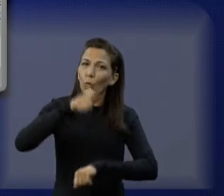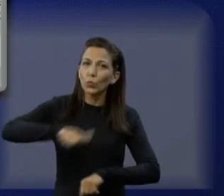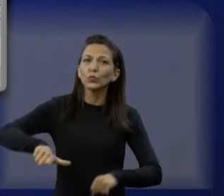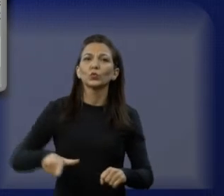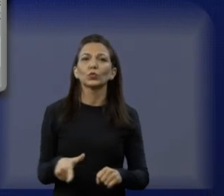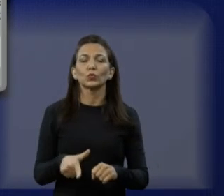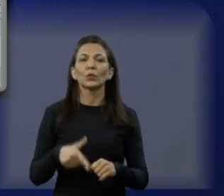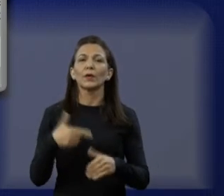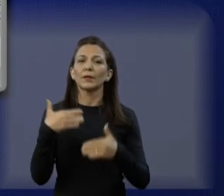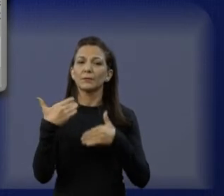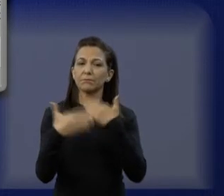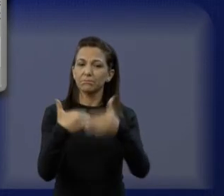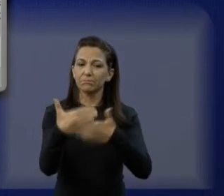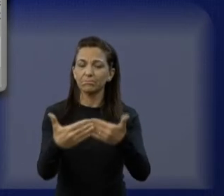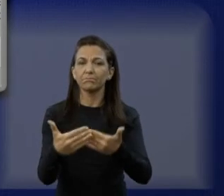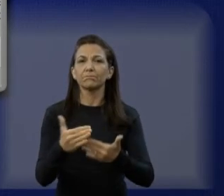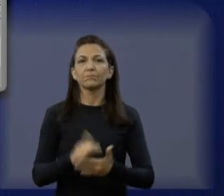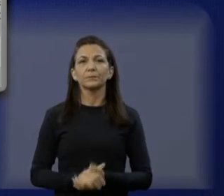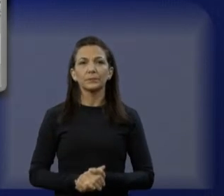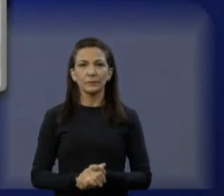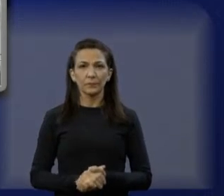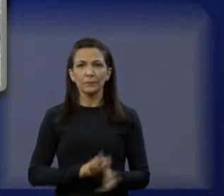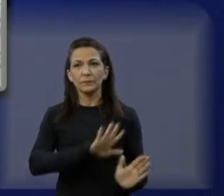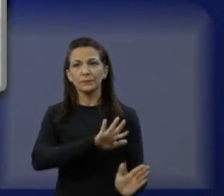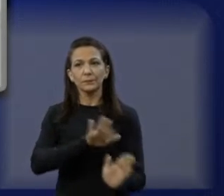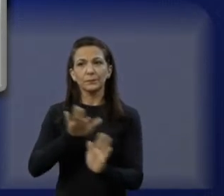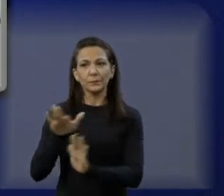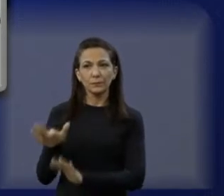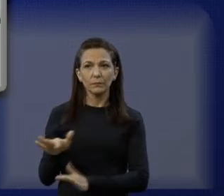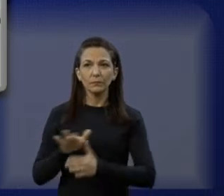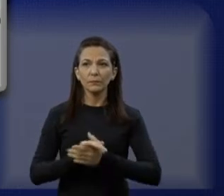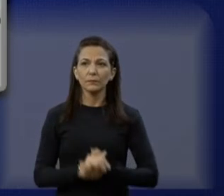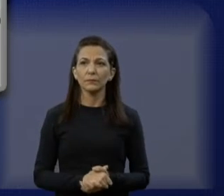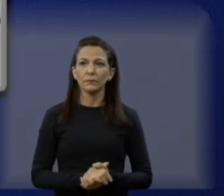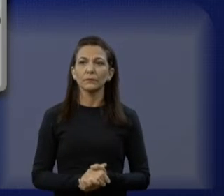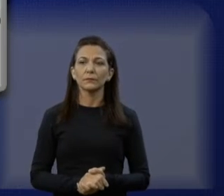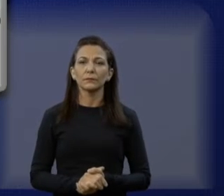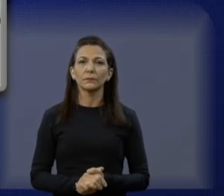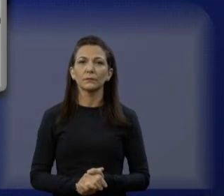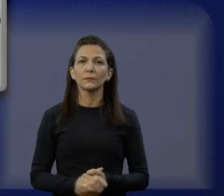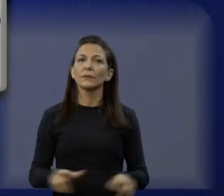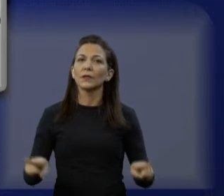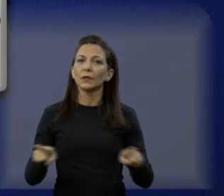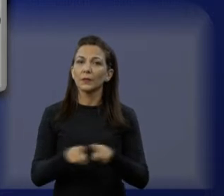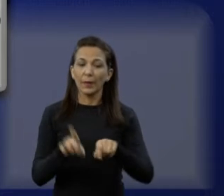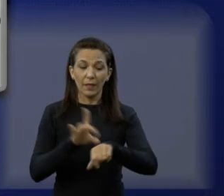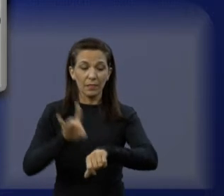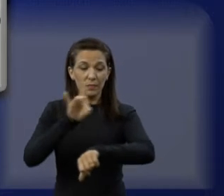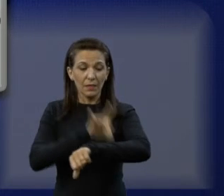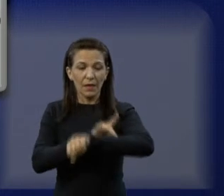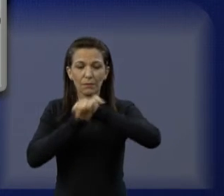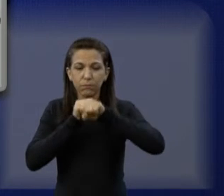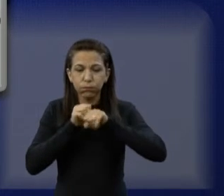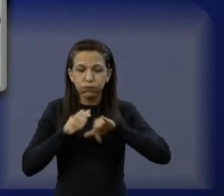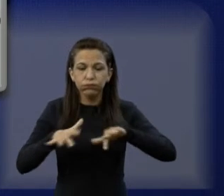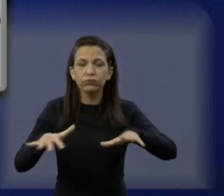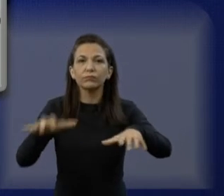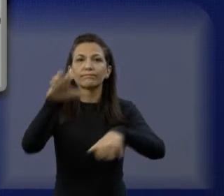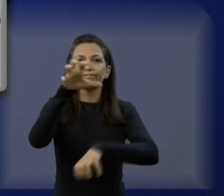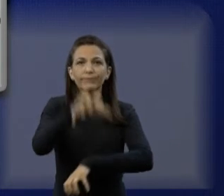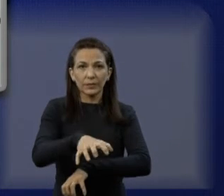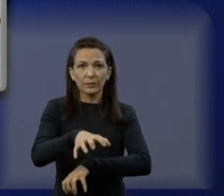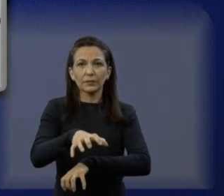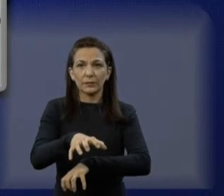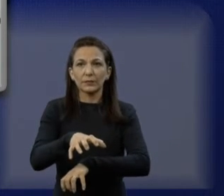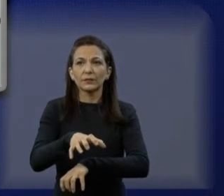nós teremos novos Capítulos em breve próximo assunto por favor também epidemia de dengue Araraquara essa matéria da